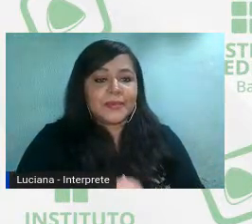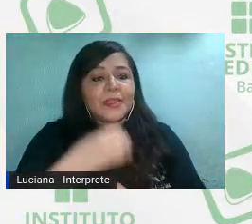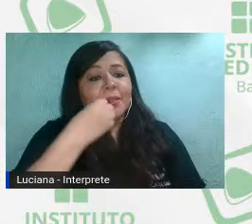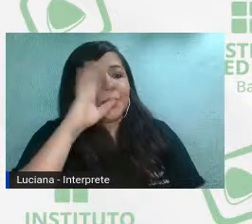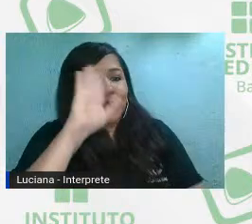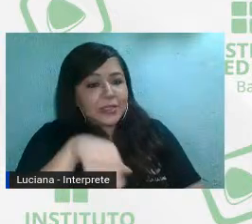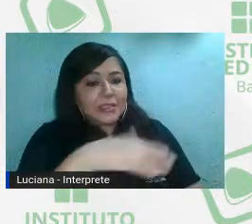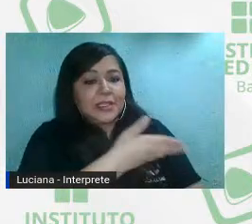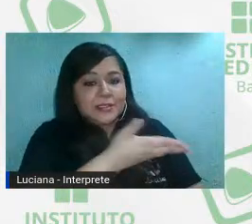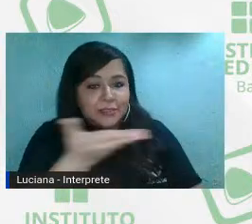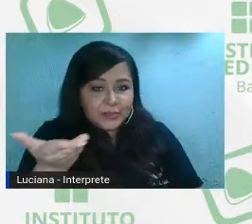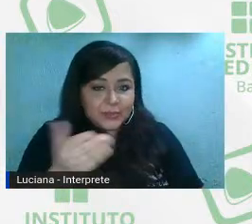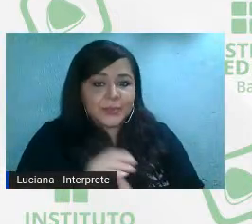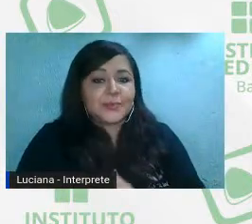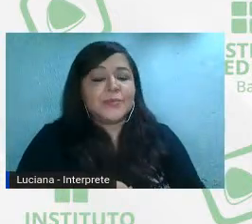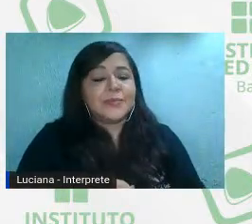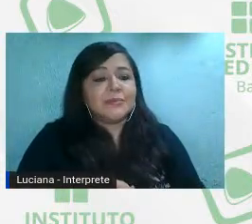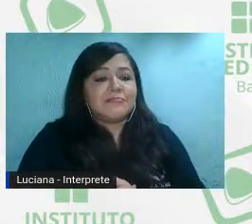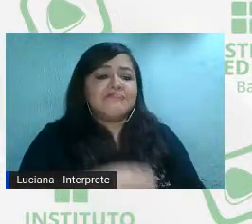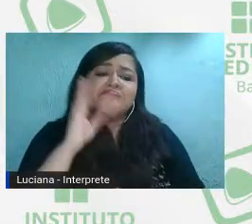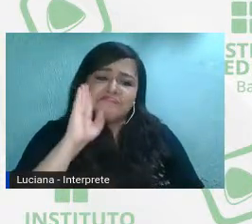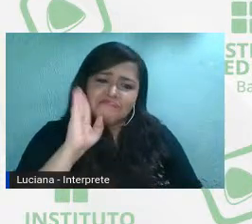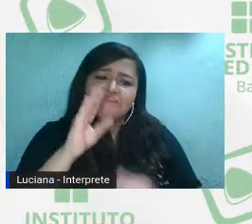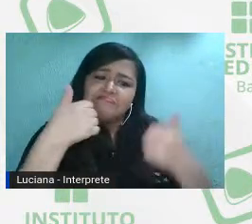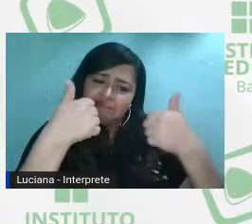Boa tarde a todos. Tudo jóia, professor?